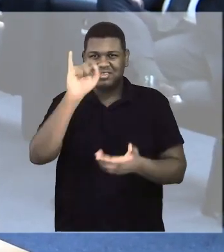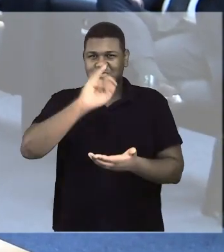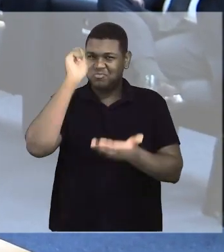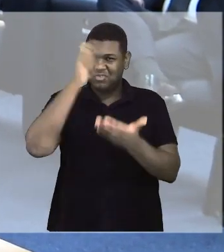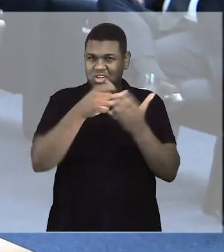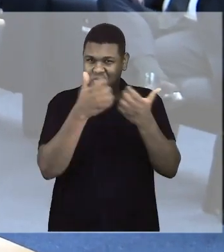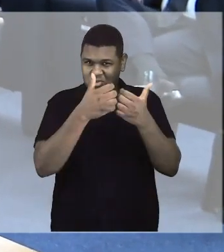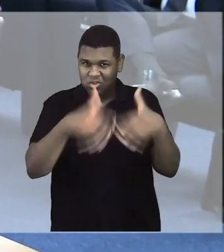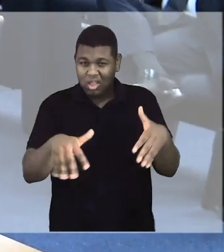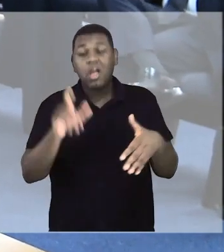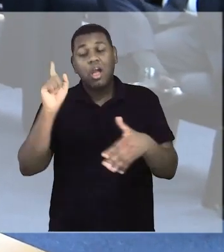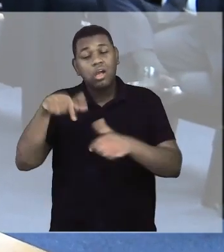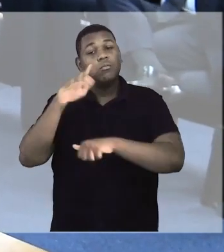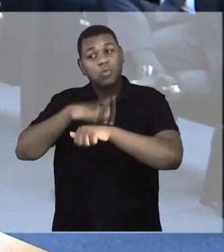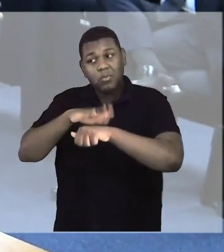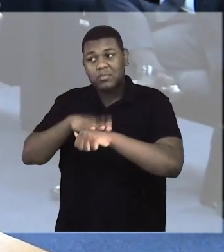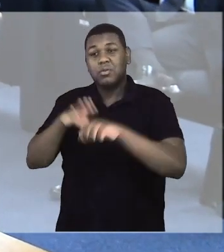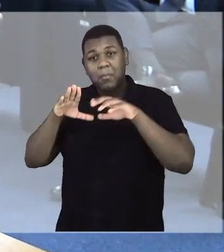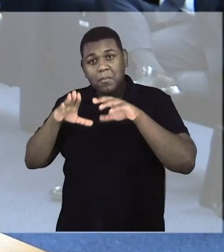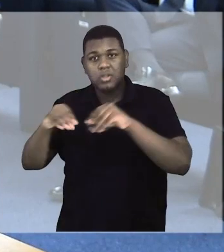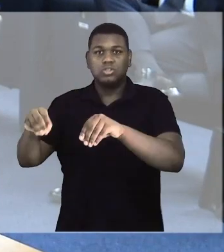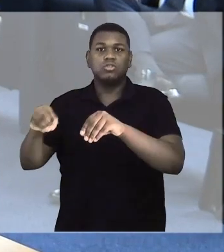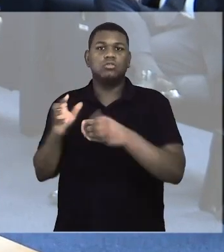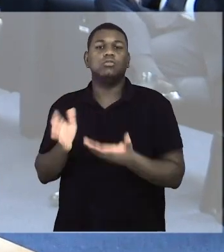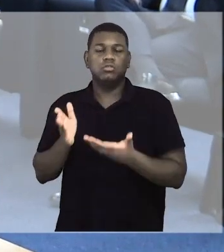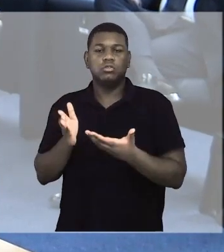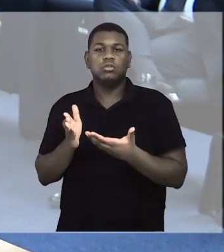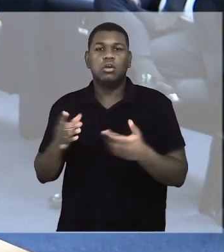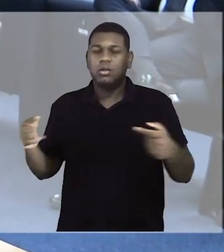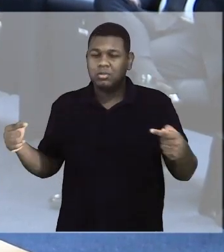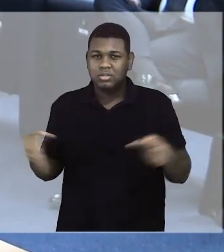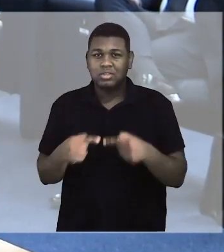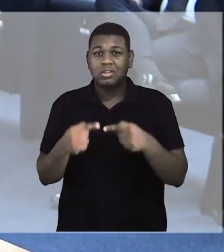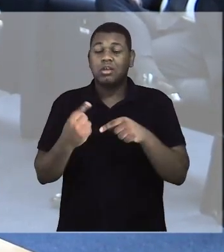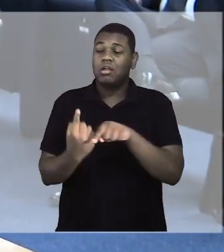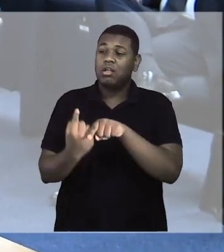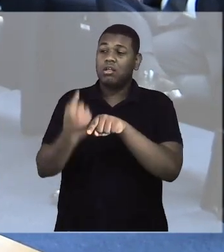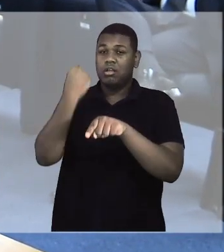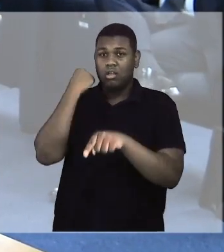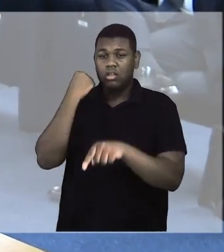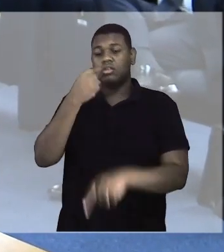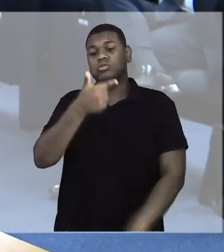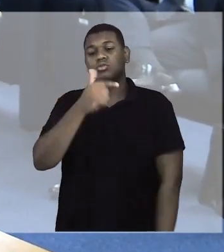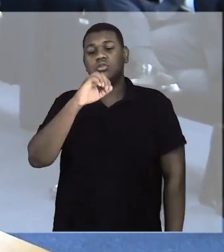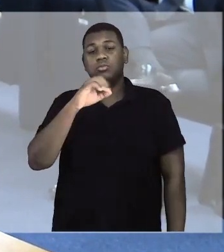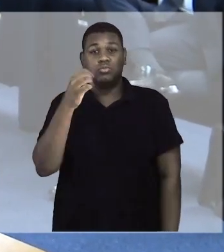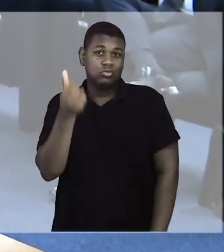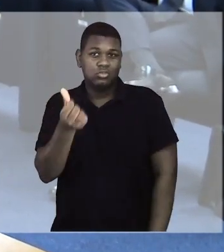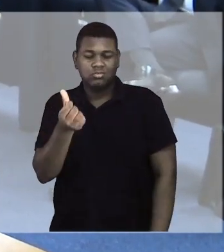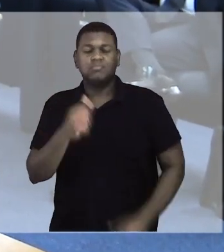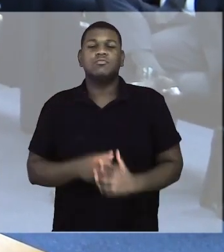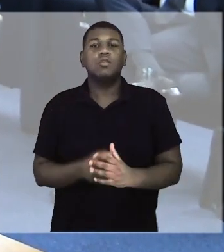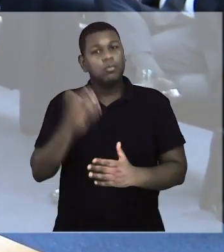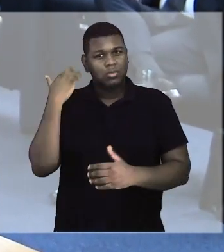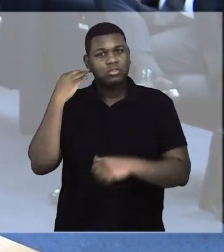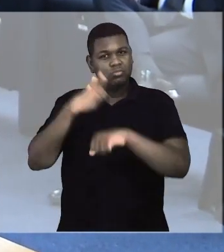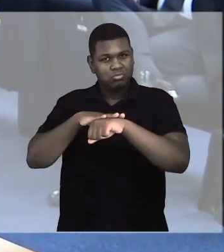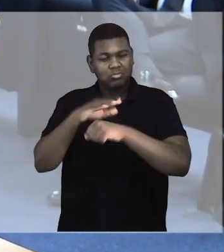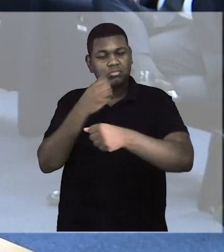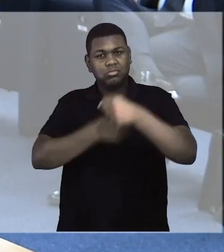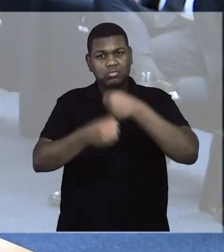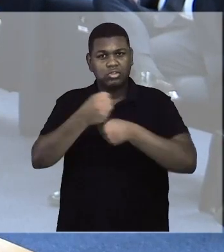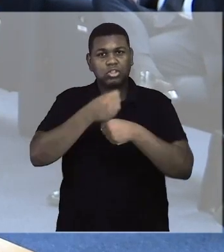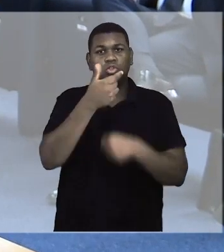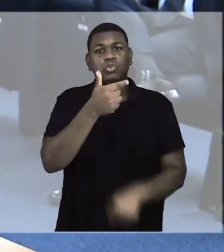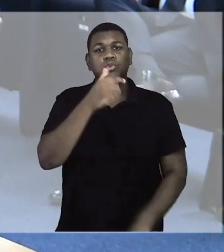De qualquer forma, os fatos da sonegação fiscal são praticados no momento em que o ato é praticado, né? Nós estamos falando, portanto, de